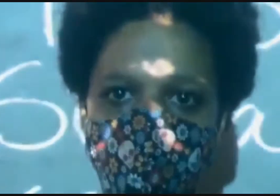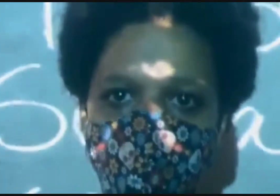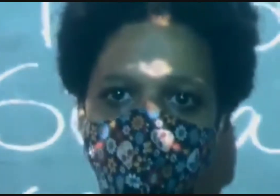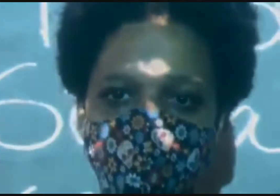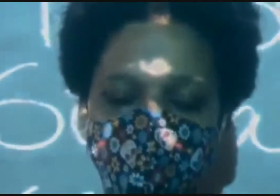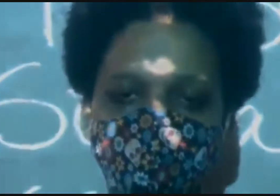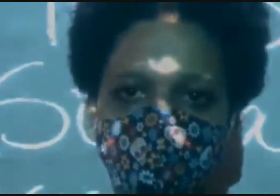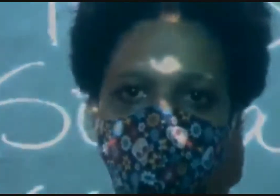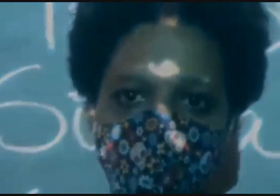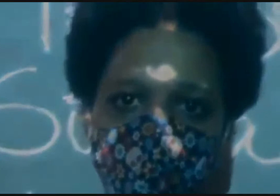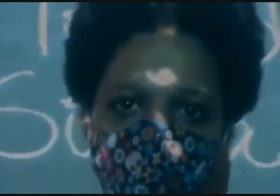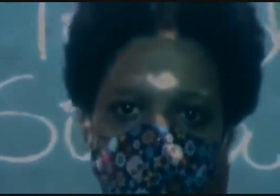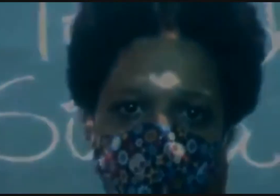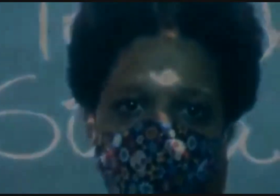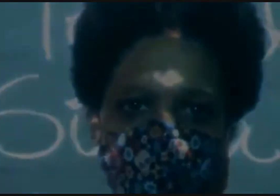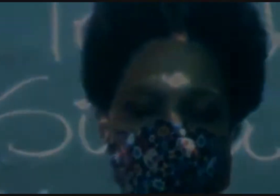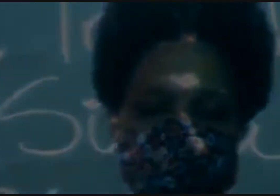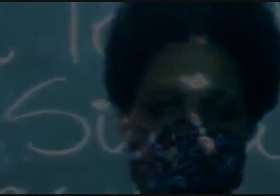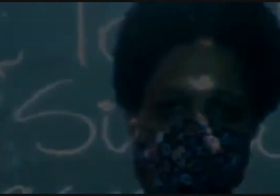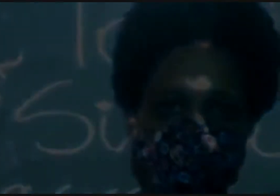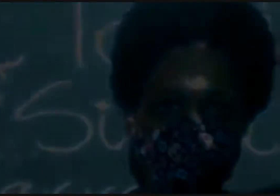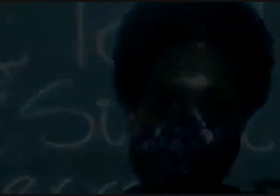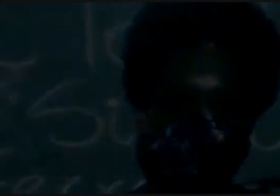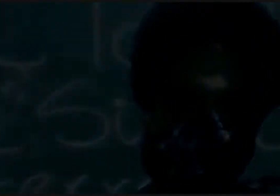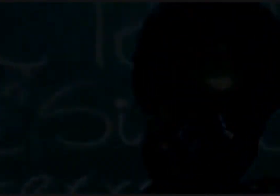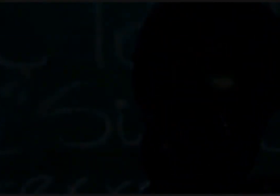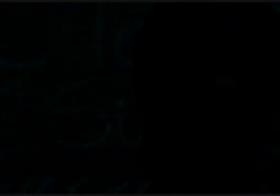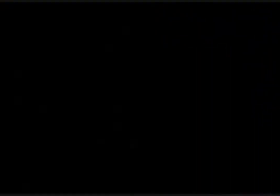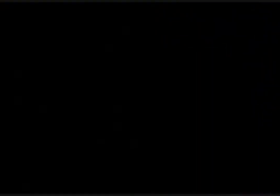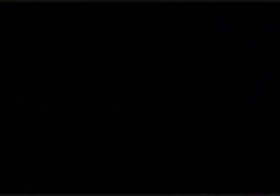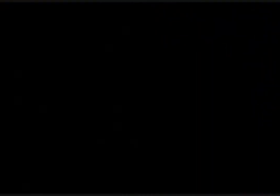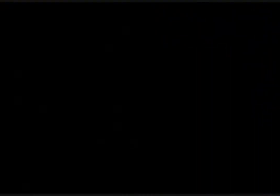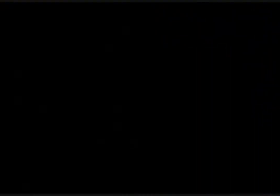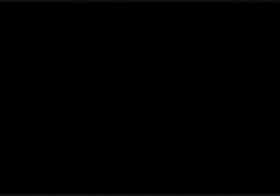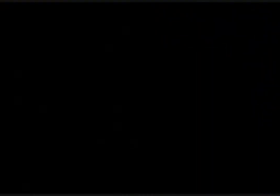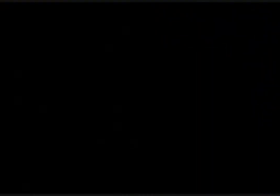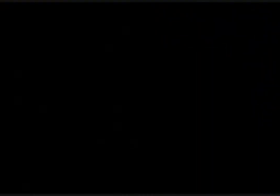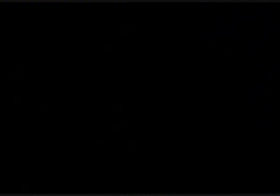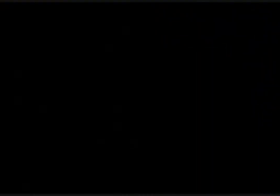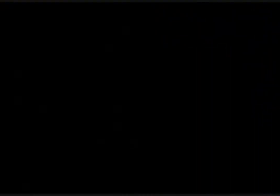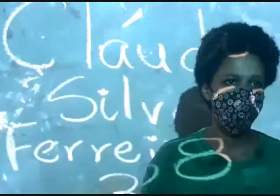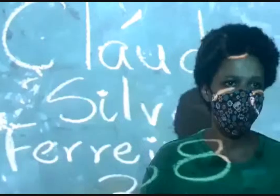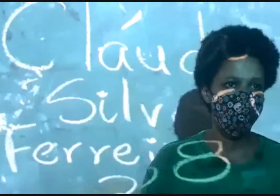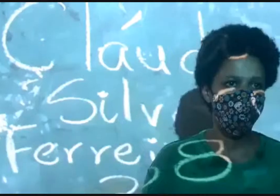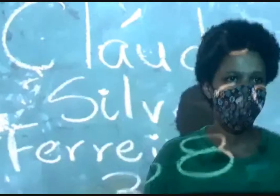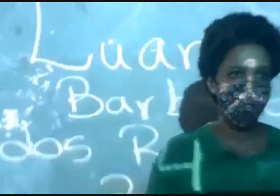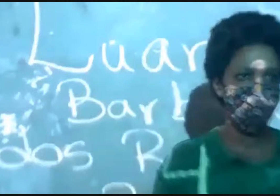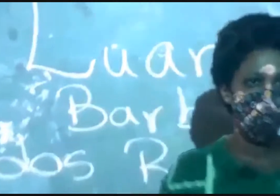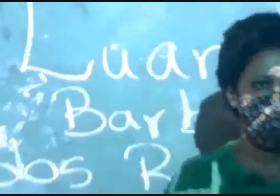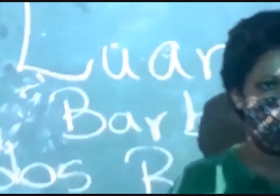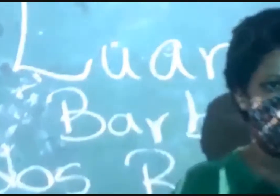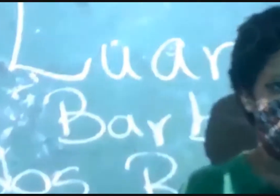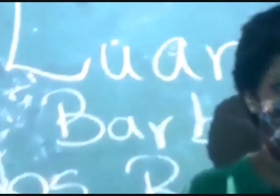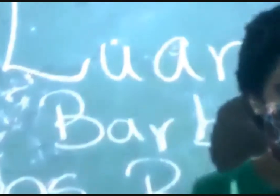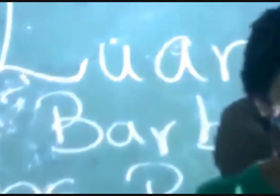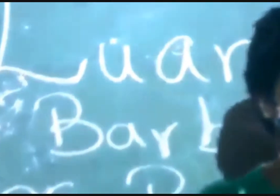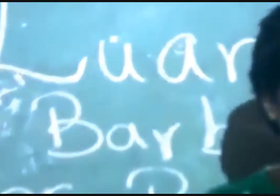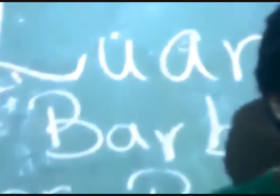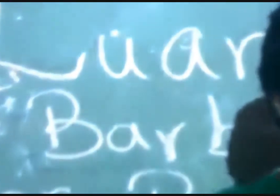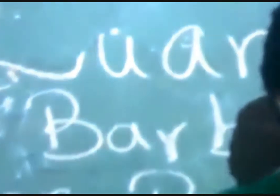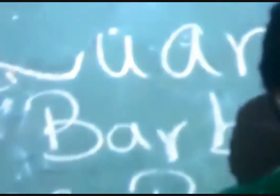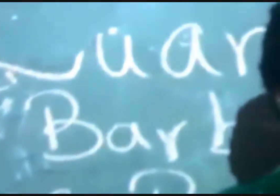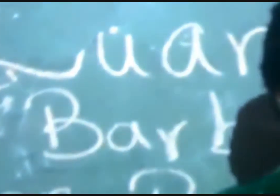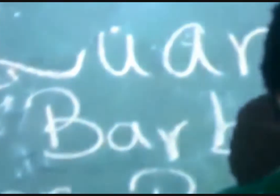espancada pelos agentes dela bem na sua frente. Desculpa, meu filho, falhei. Como é que eu explico para uma